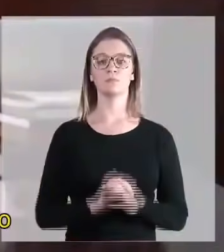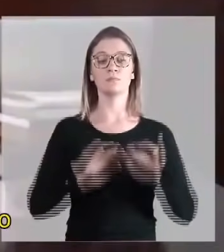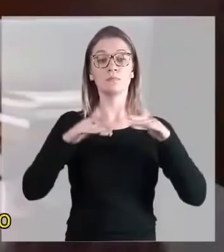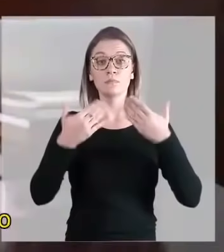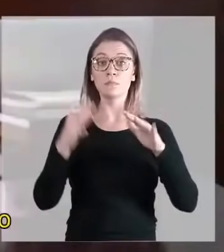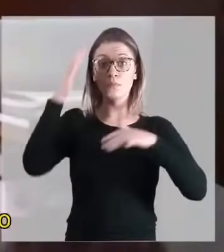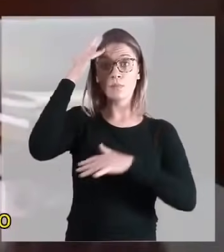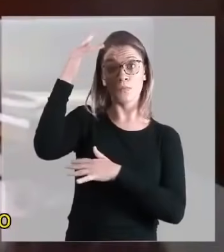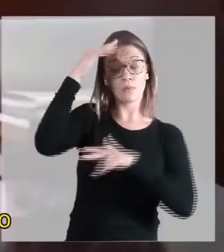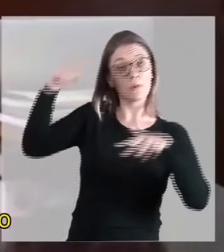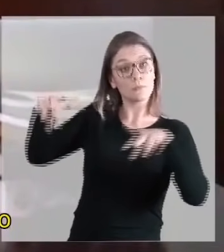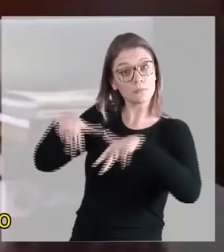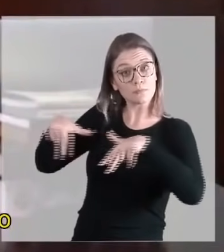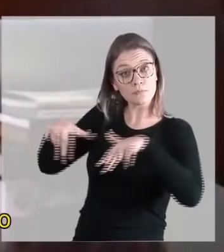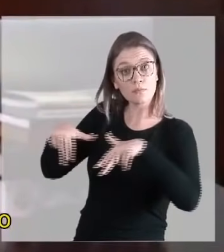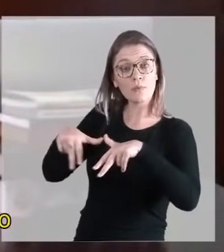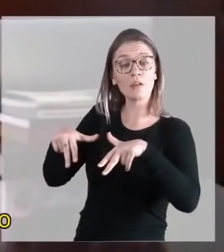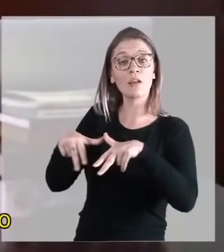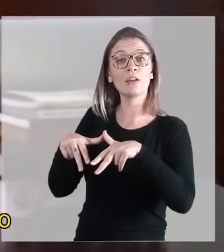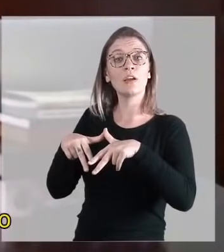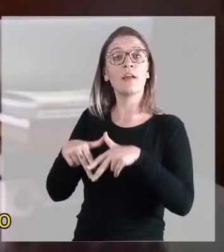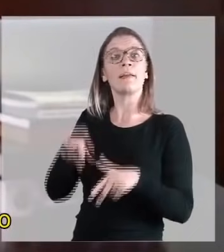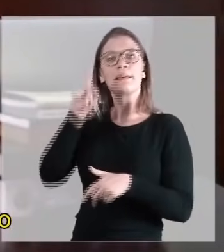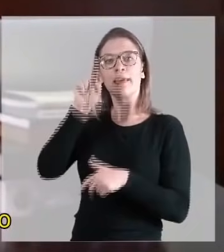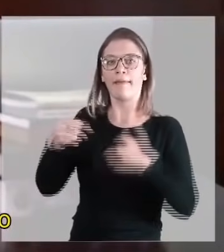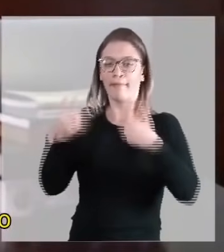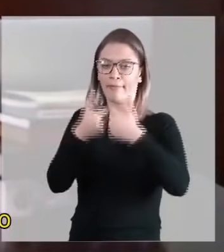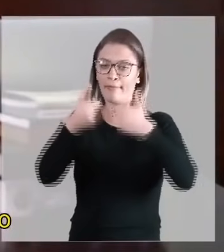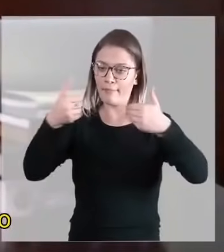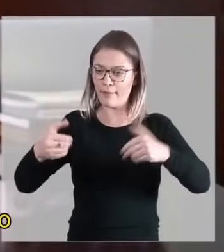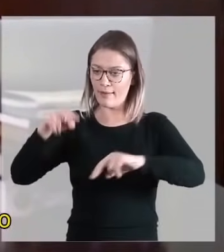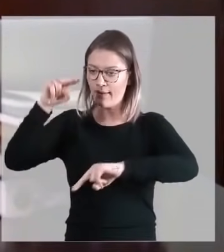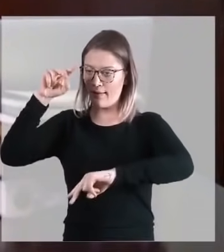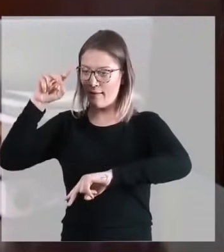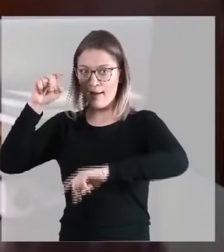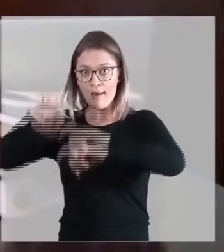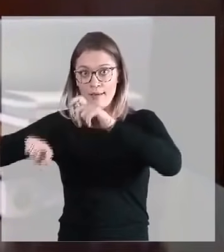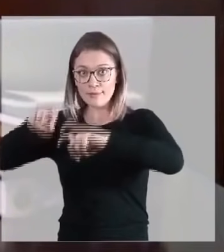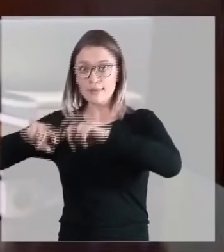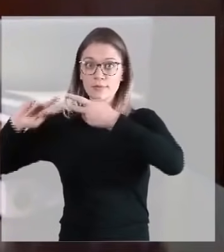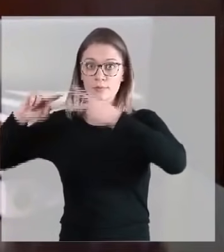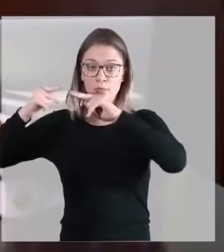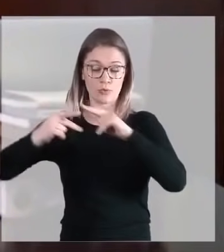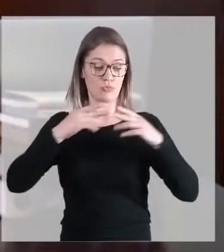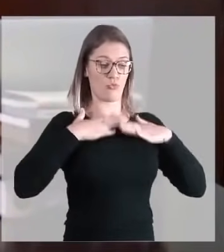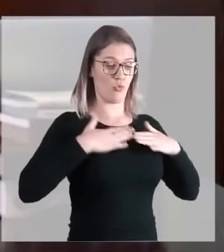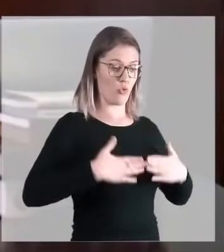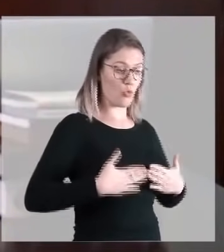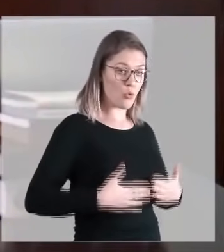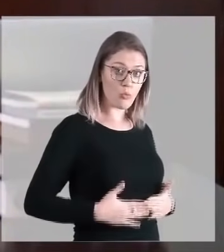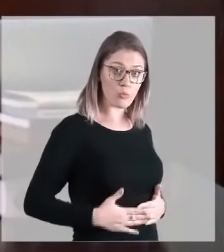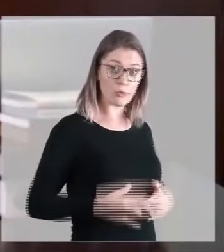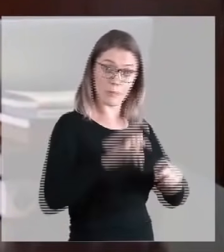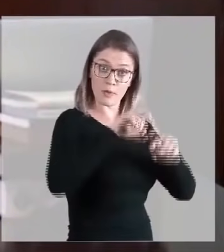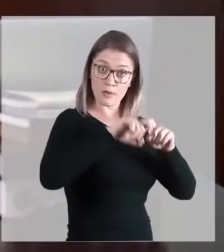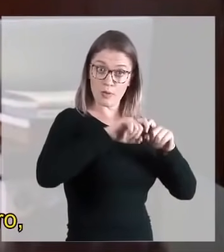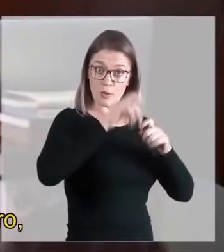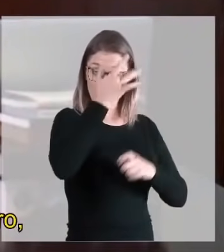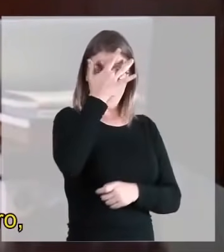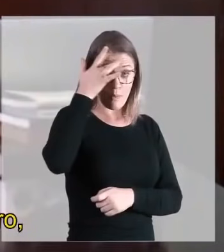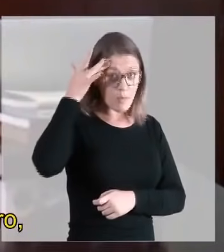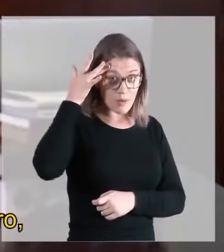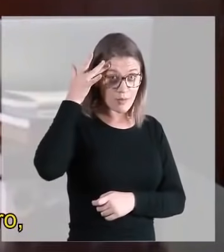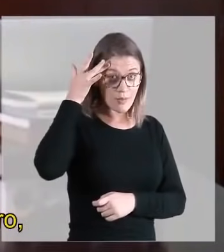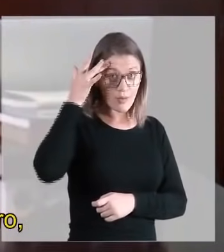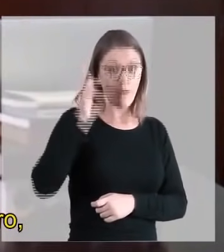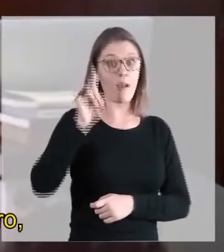introduced. Essa teoria de gênero, que insiste em separar o sexo biológico do comportamento ou da performance sexual das pessoas,